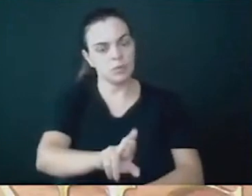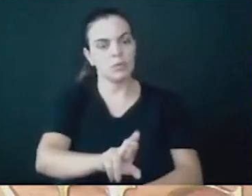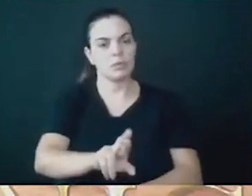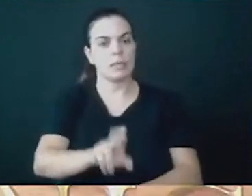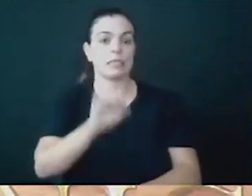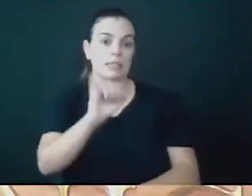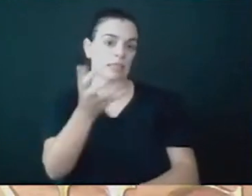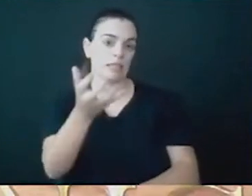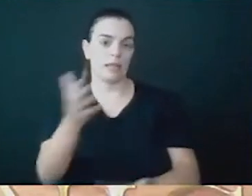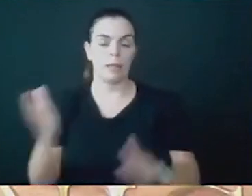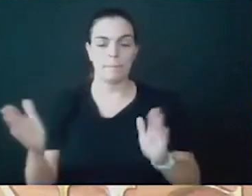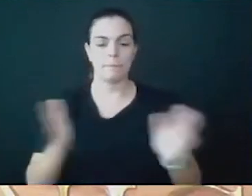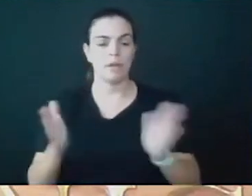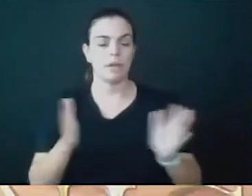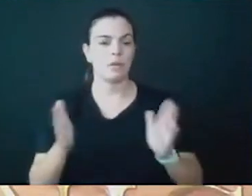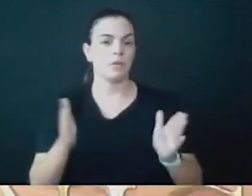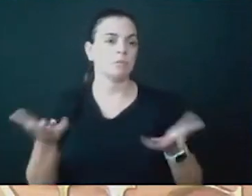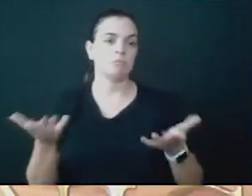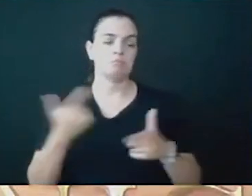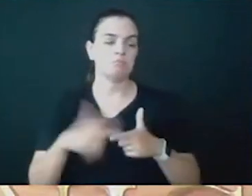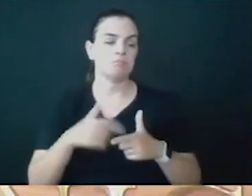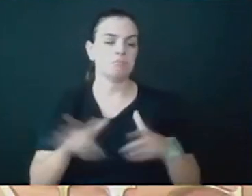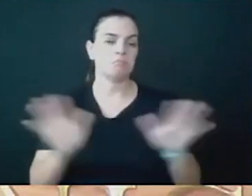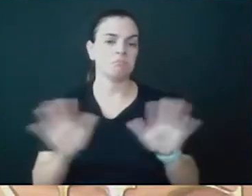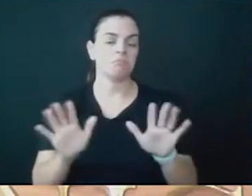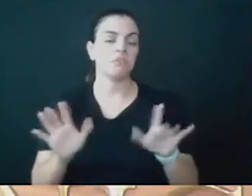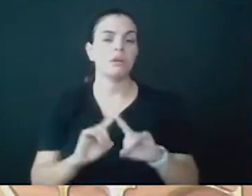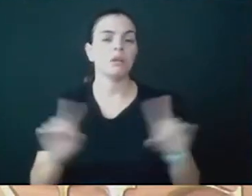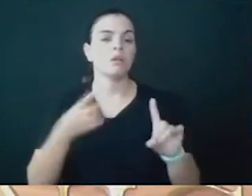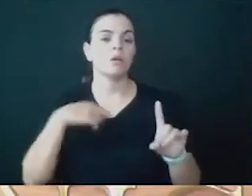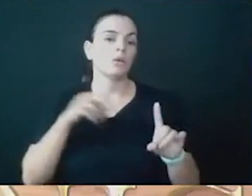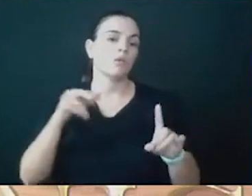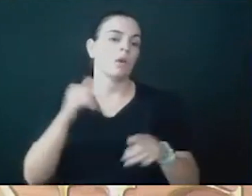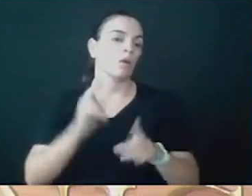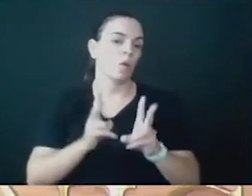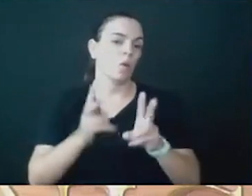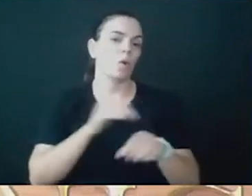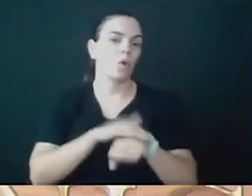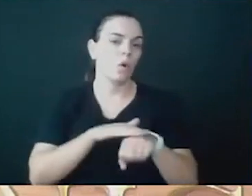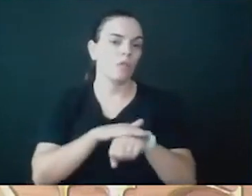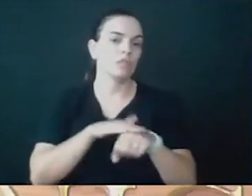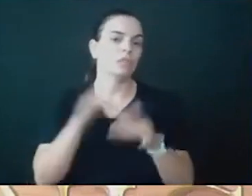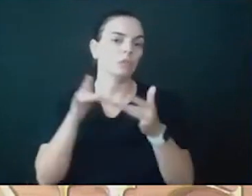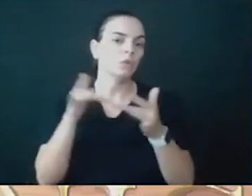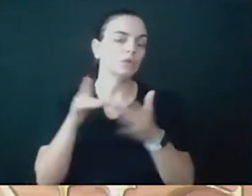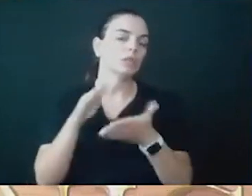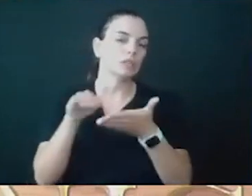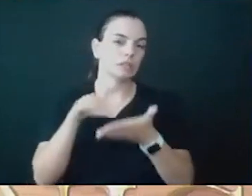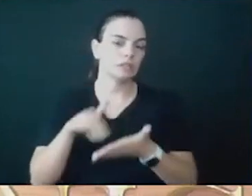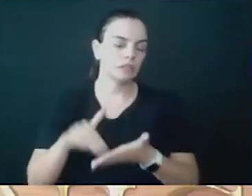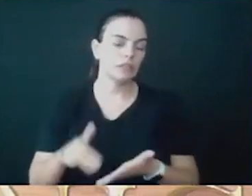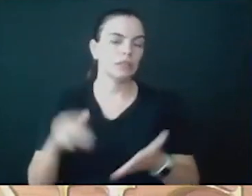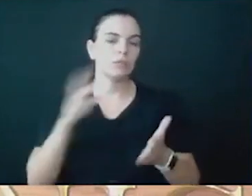prazo, sinceramente, não vejo problema. E a gente conversa isso internamente com cada secretário para poder fazer da forma